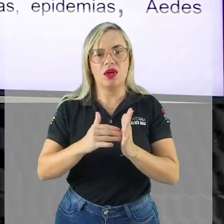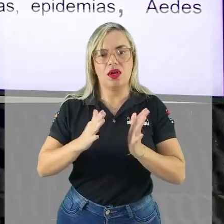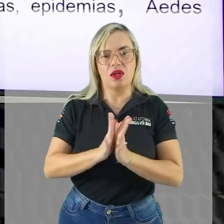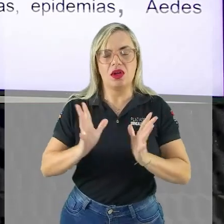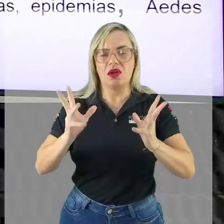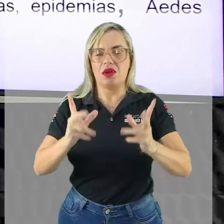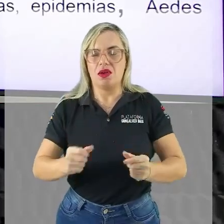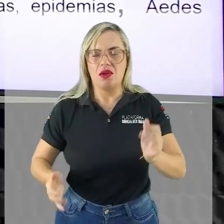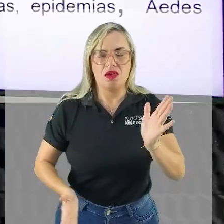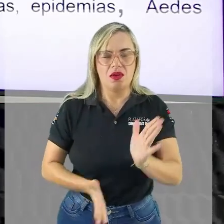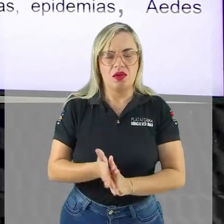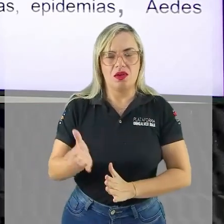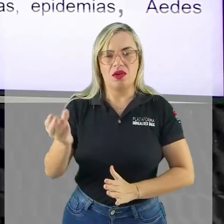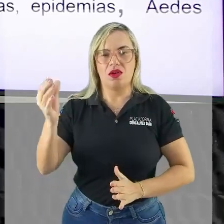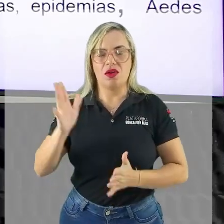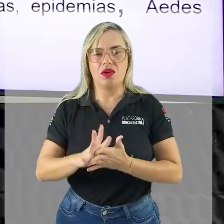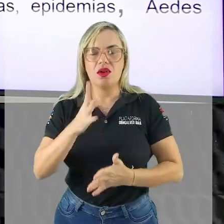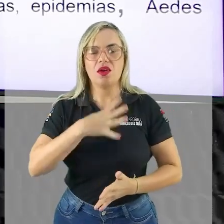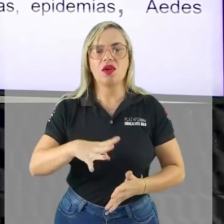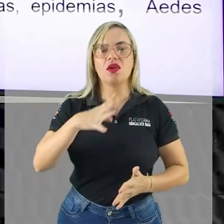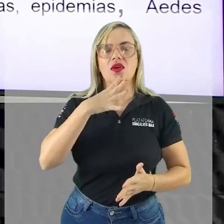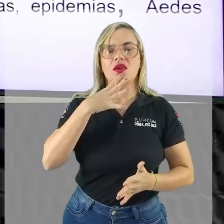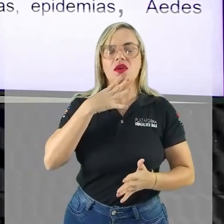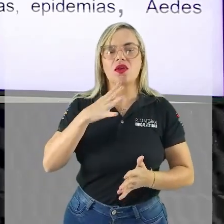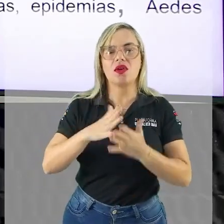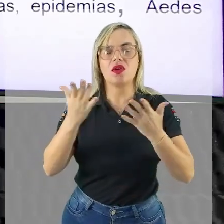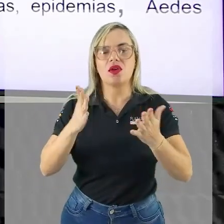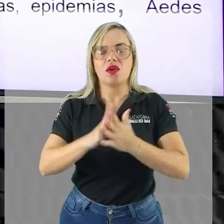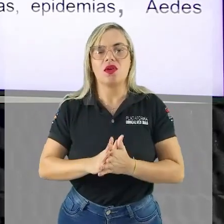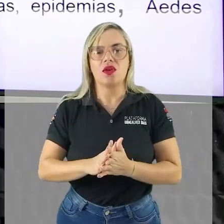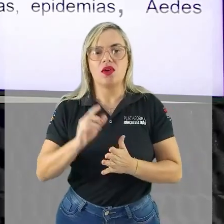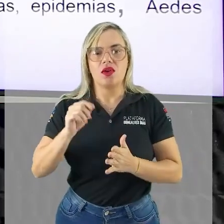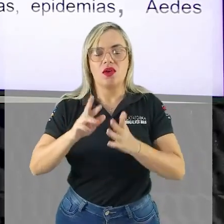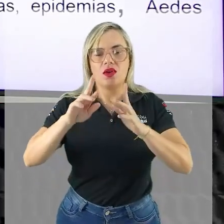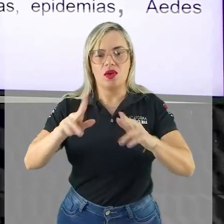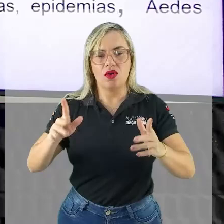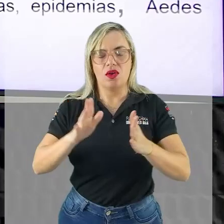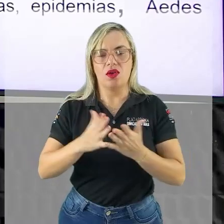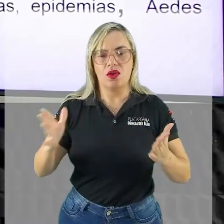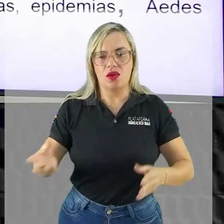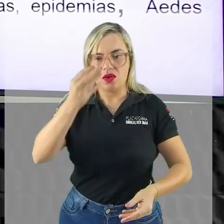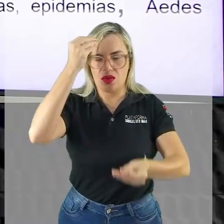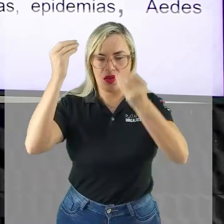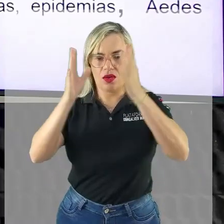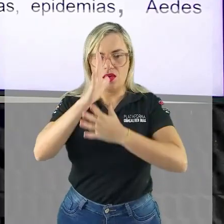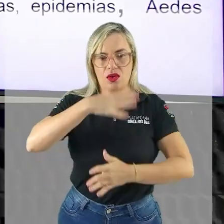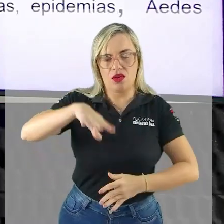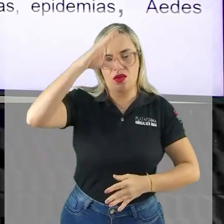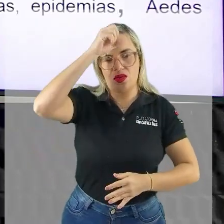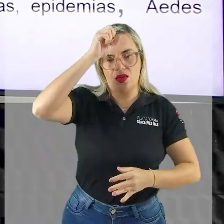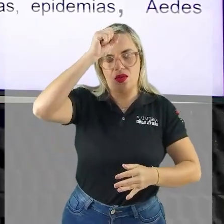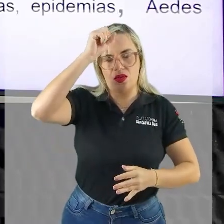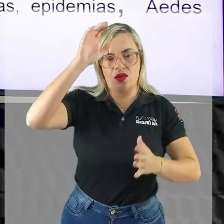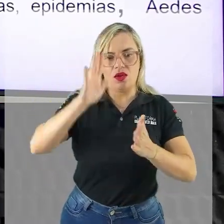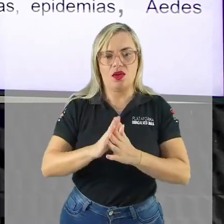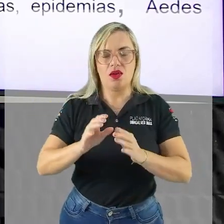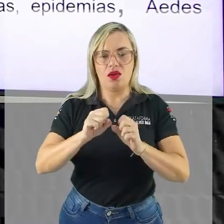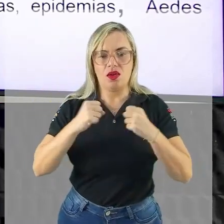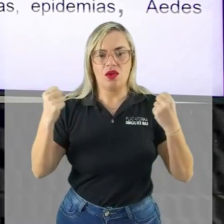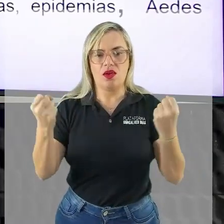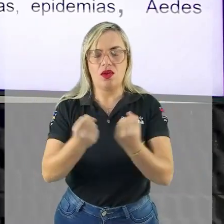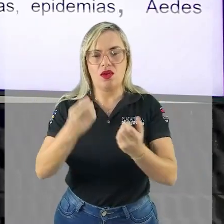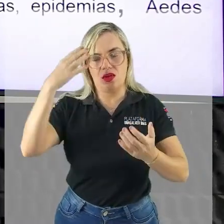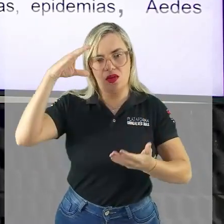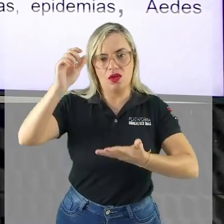boa viagem, conhecer um lugar diferente, é sim um repertório sociocultural que você pode utilizar ao longo do